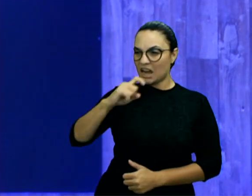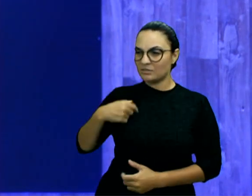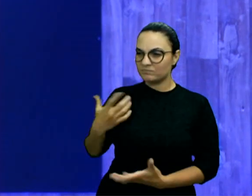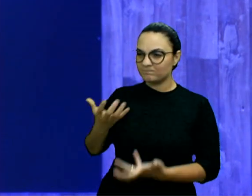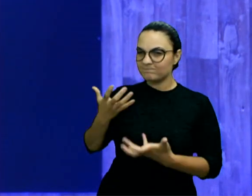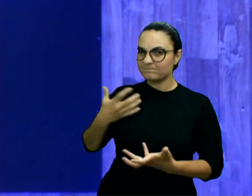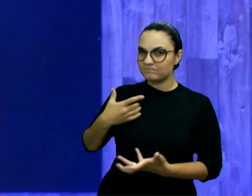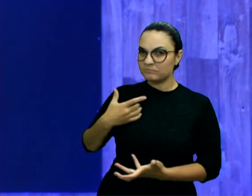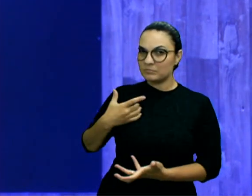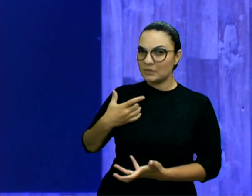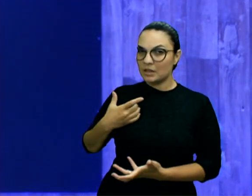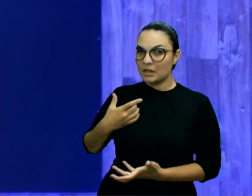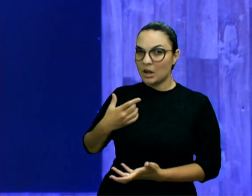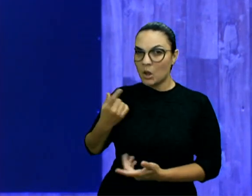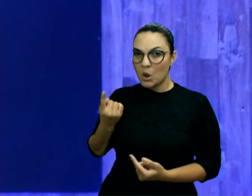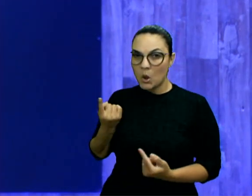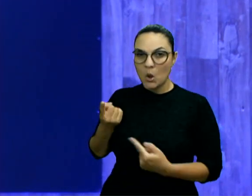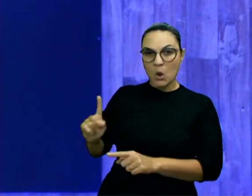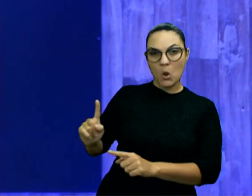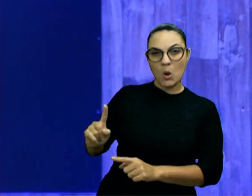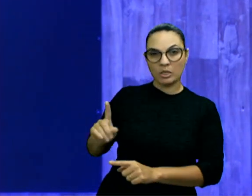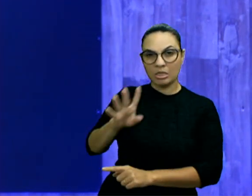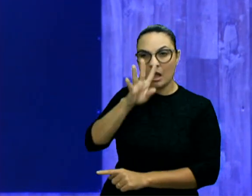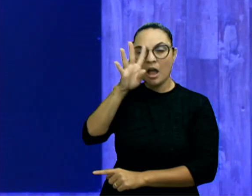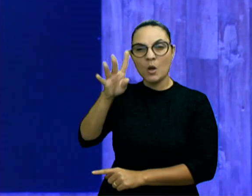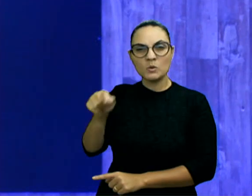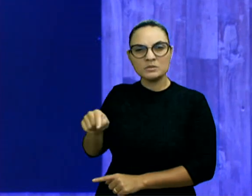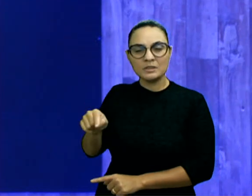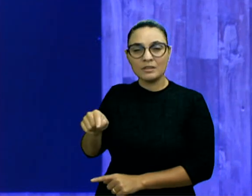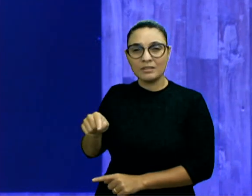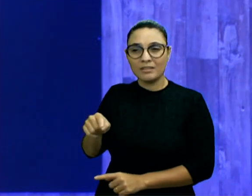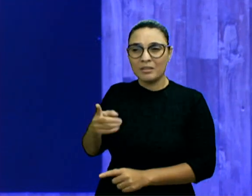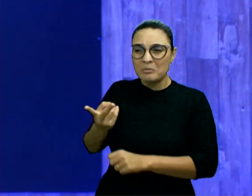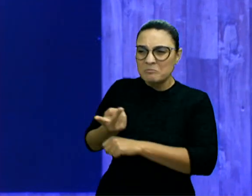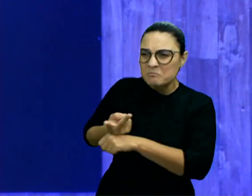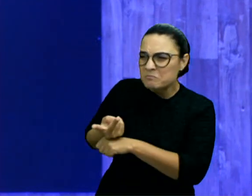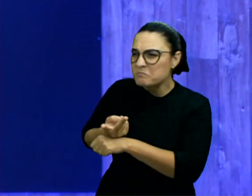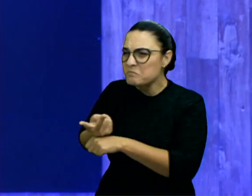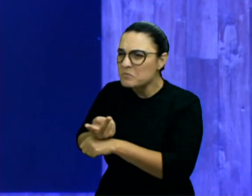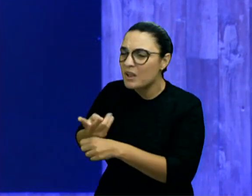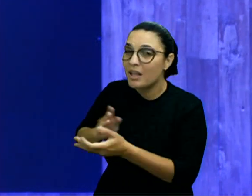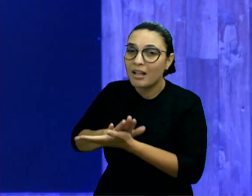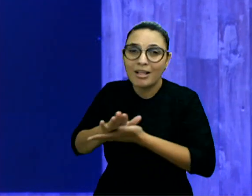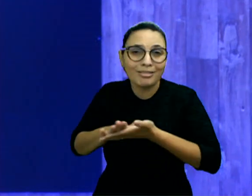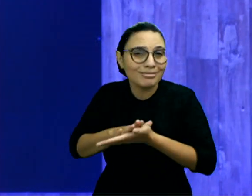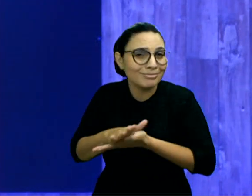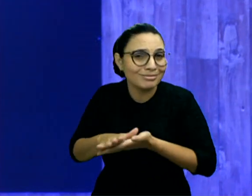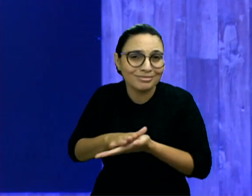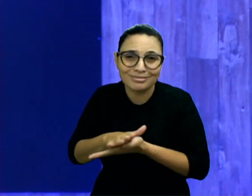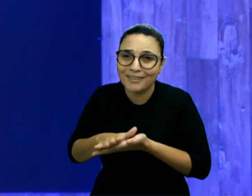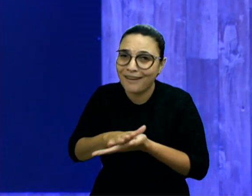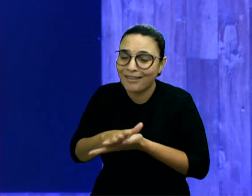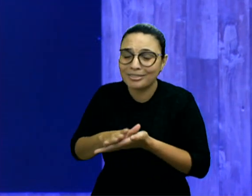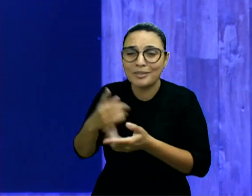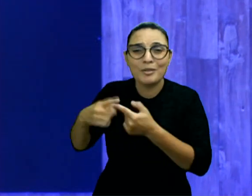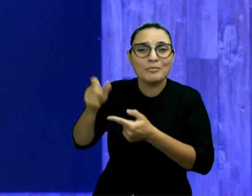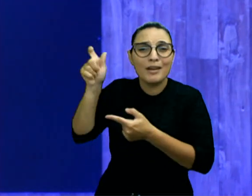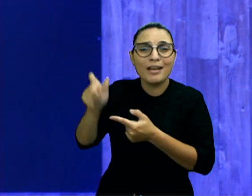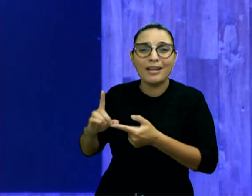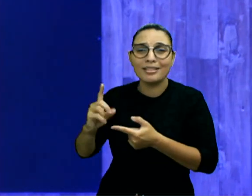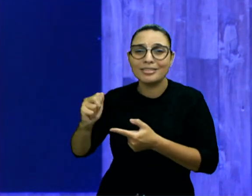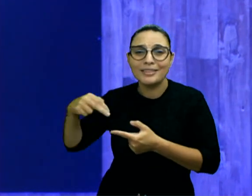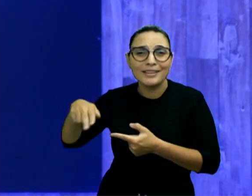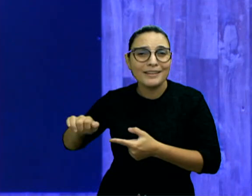governamental, mas nada conseguiram. Não puderam achar nem falta alguma, pois ele